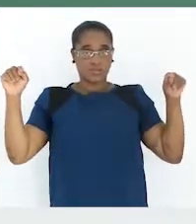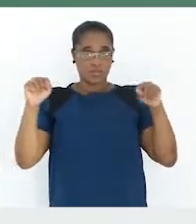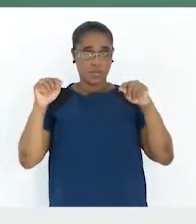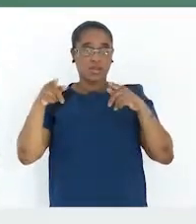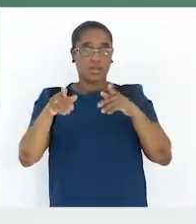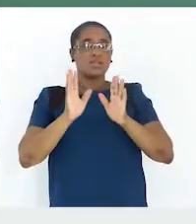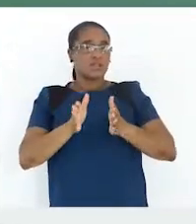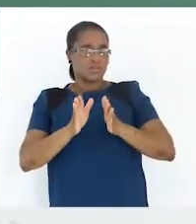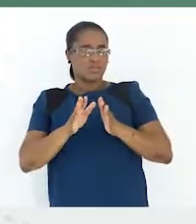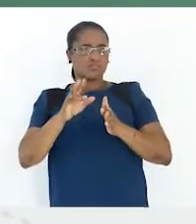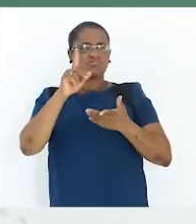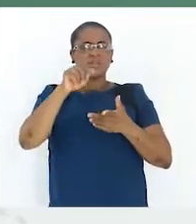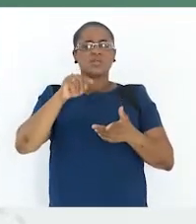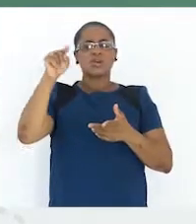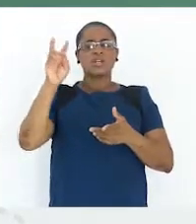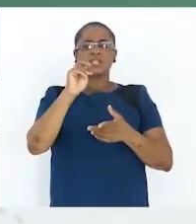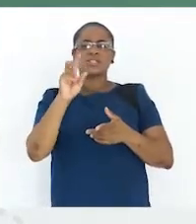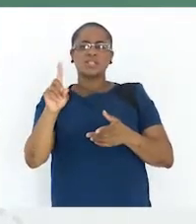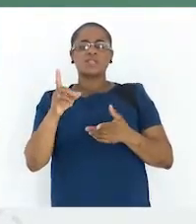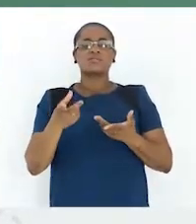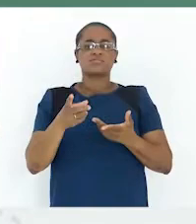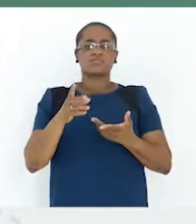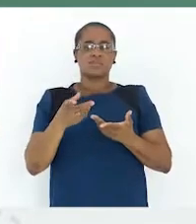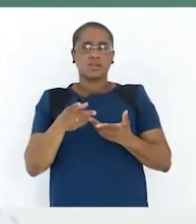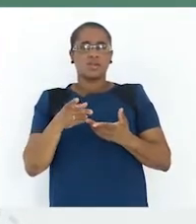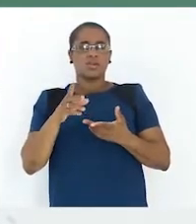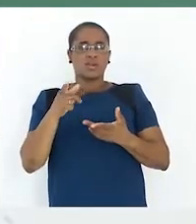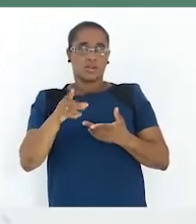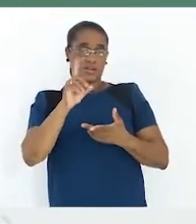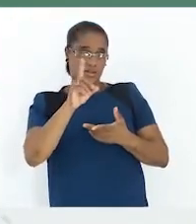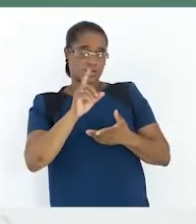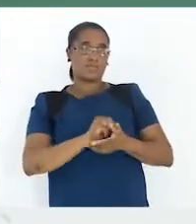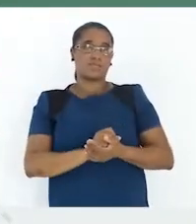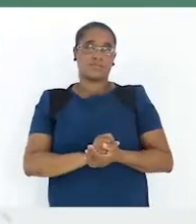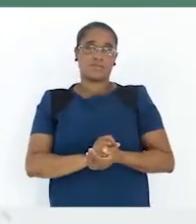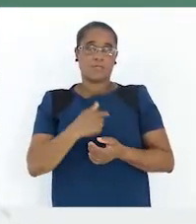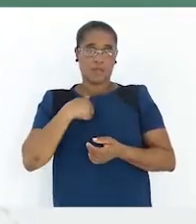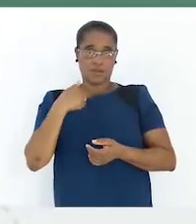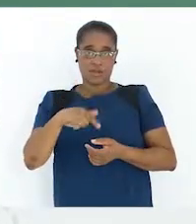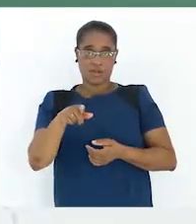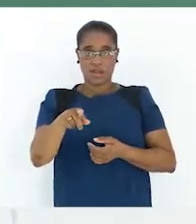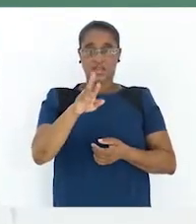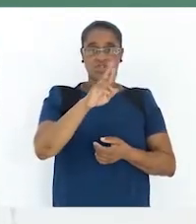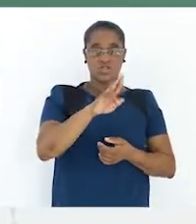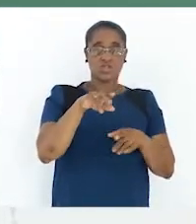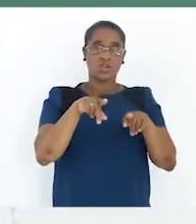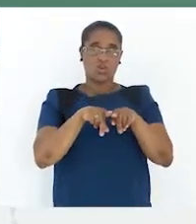36, 36 é um quadrado perfeito. Então, raiz quadrada de 36 é 6. Eu vou ter x é igual